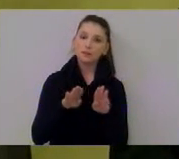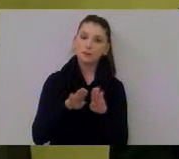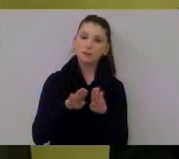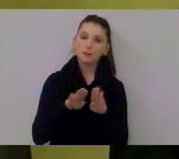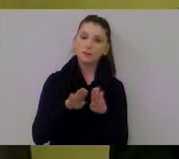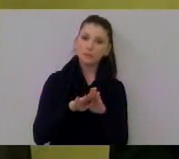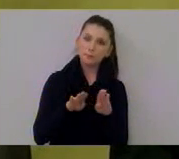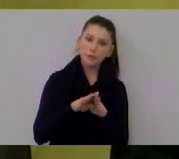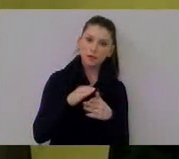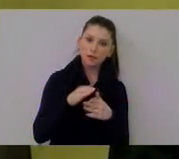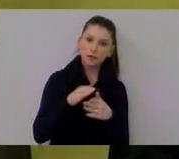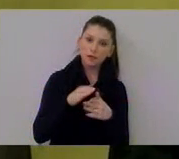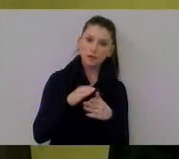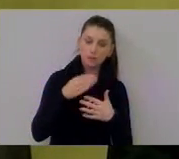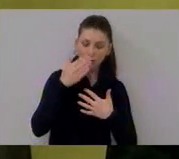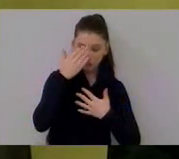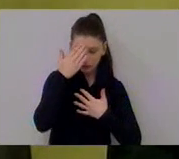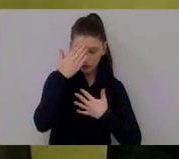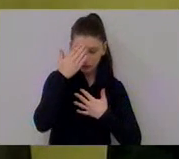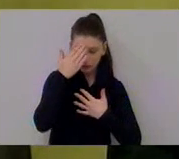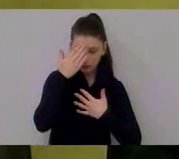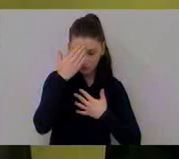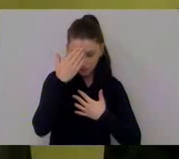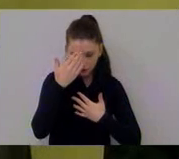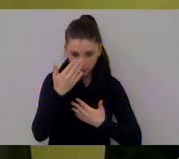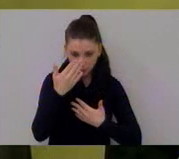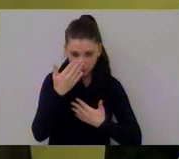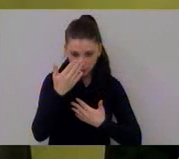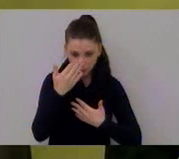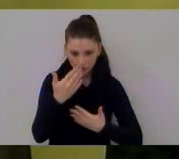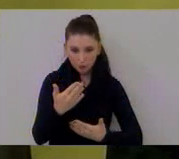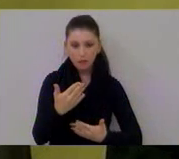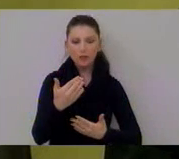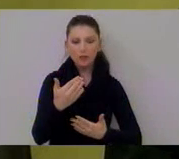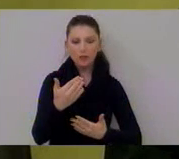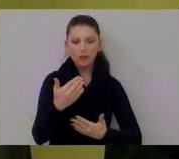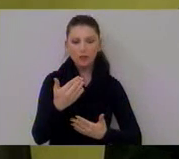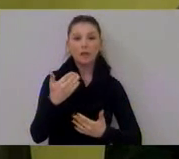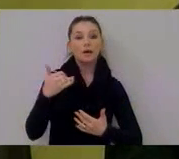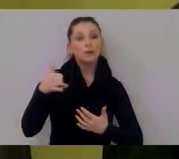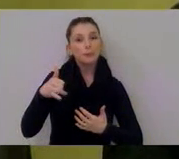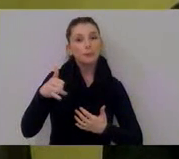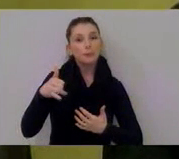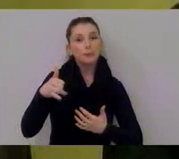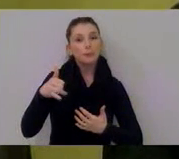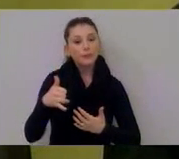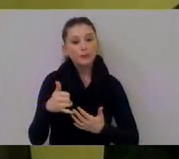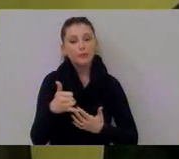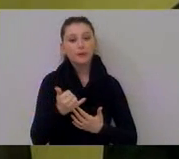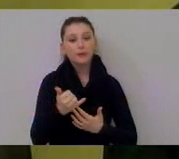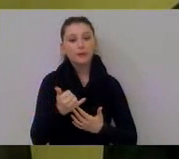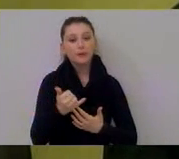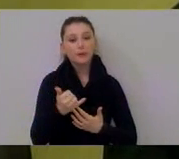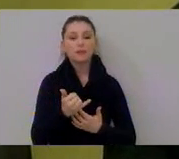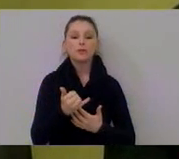agradecendo a oportunidade desse espaço e pedir o